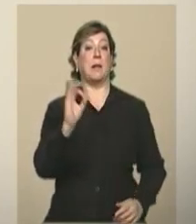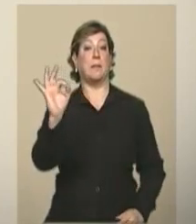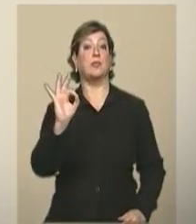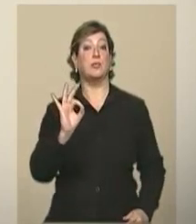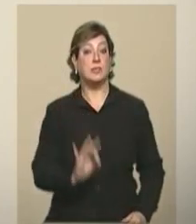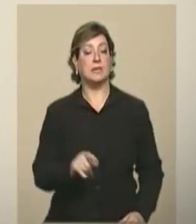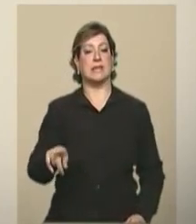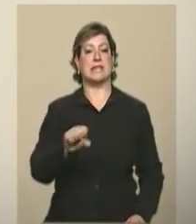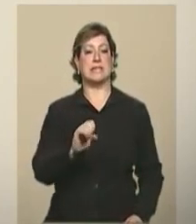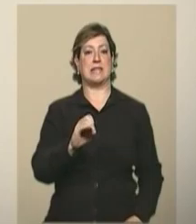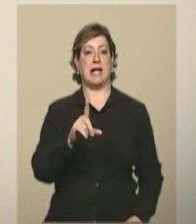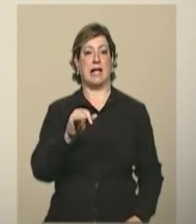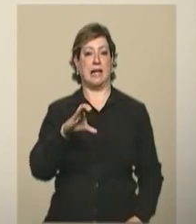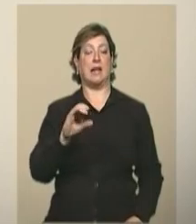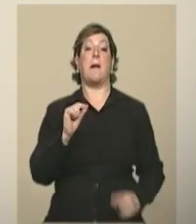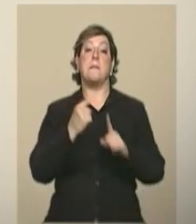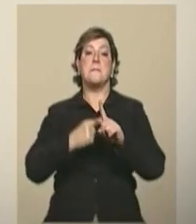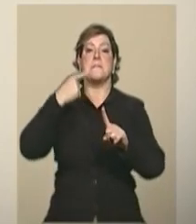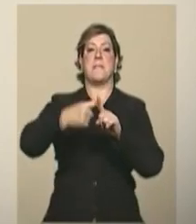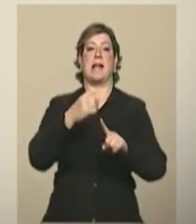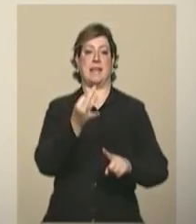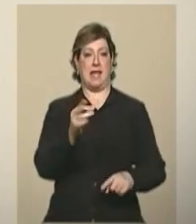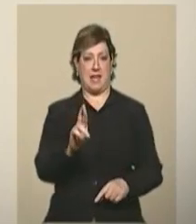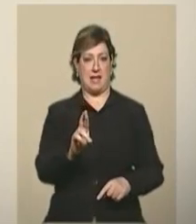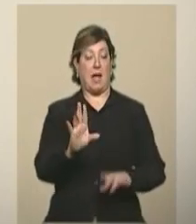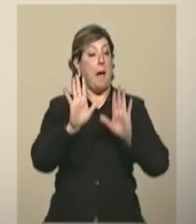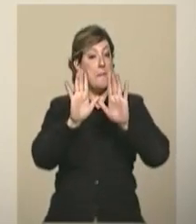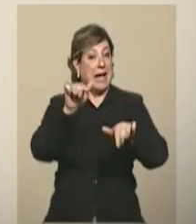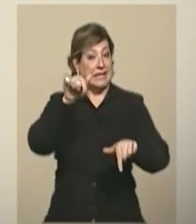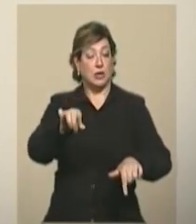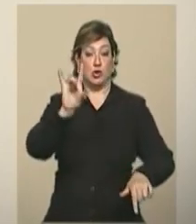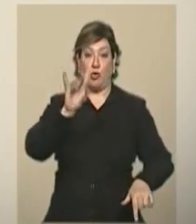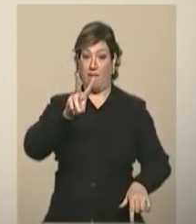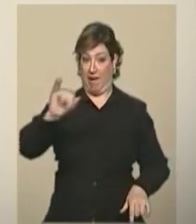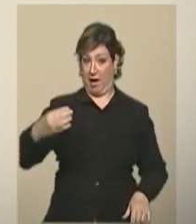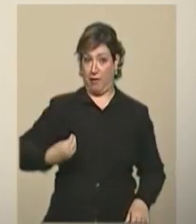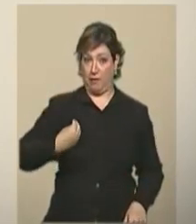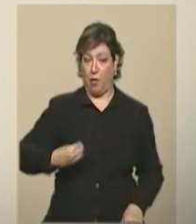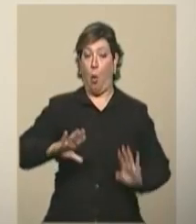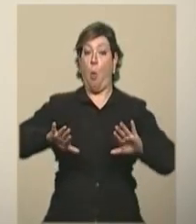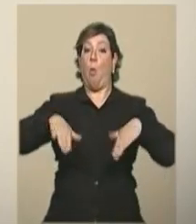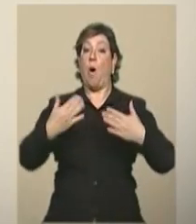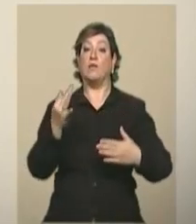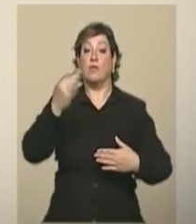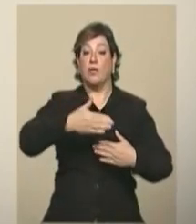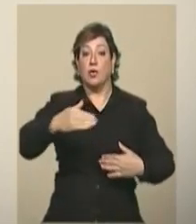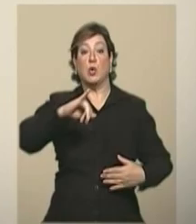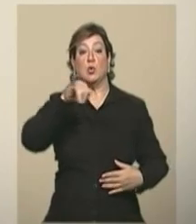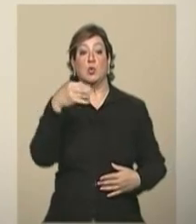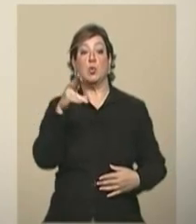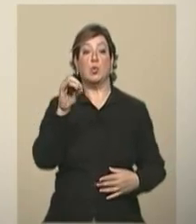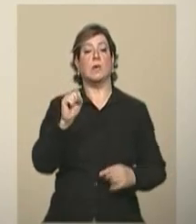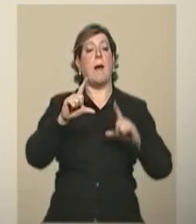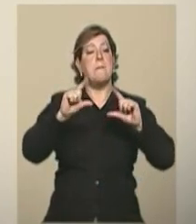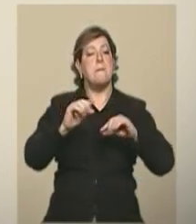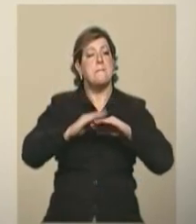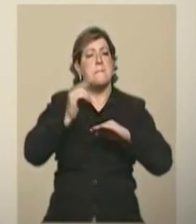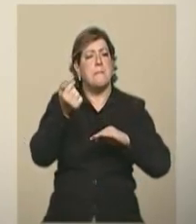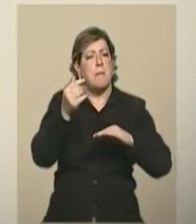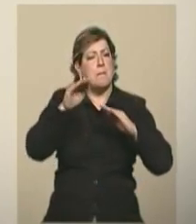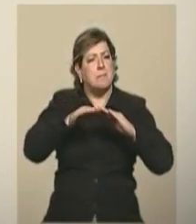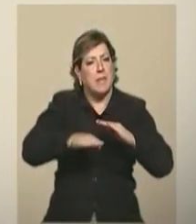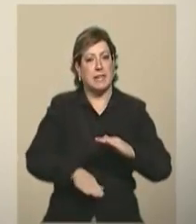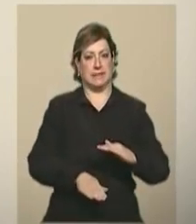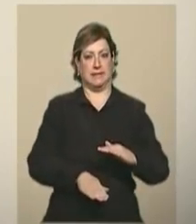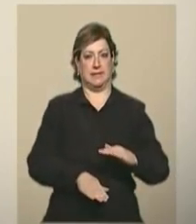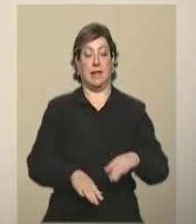da Selic, mais a TR. Mas isso só vai acontecer quando os juros baixarem um pouco mais. Para você ter uma ideia, hoje